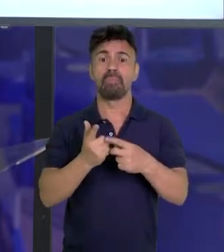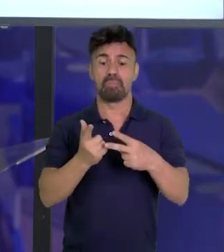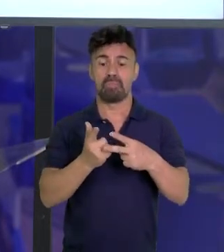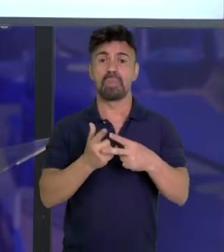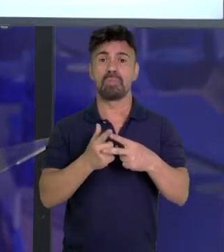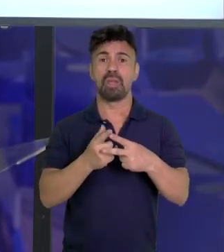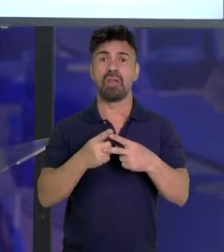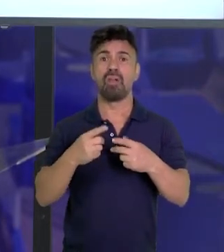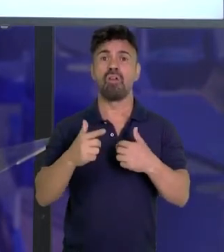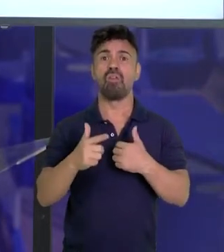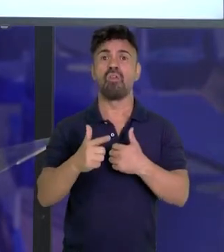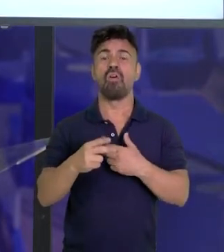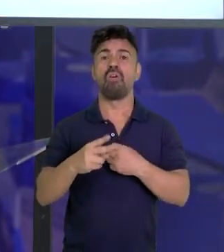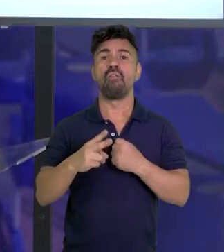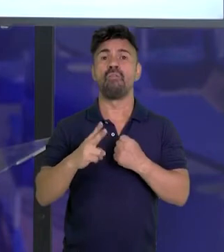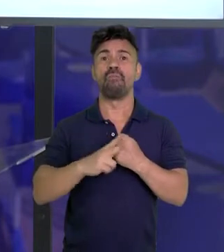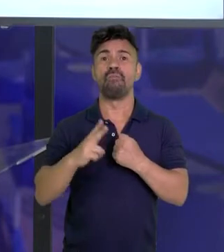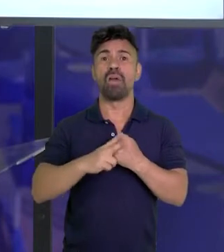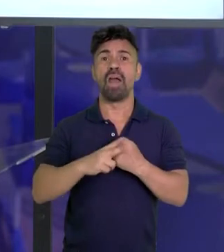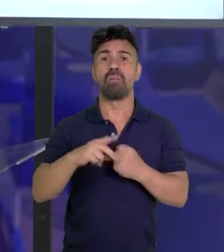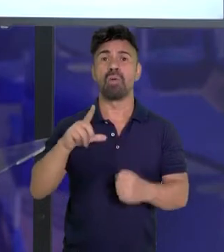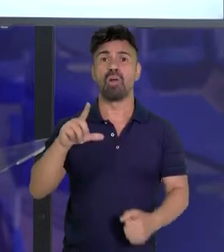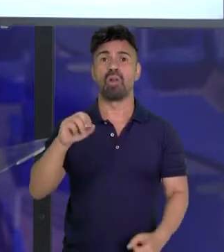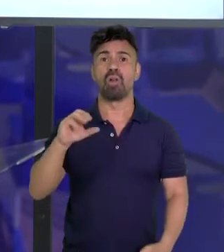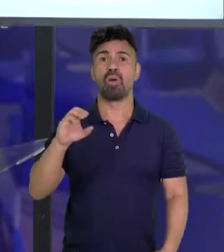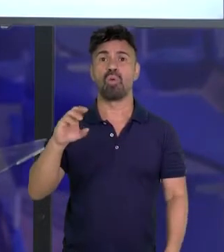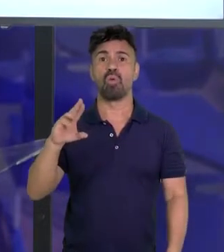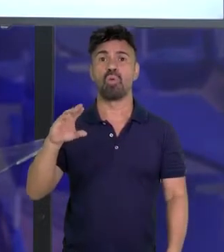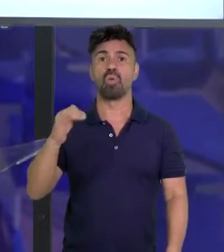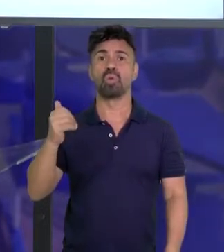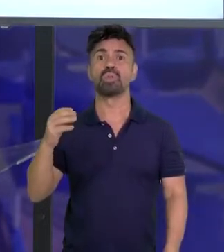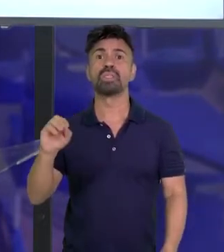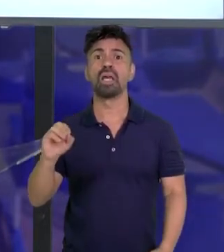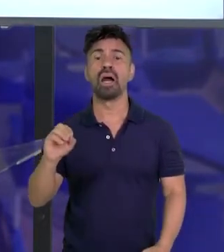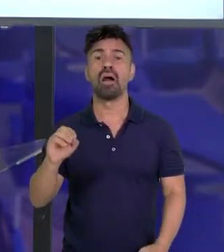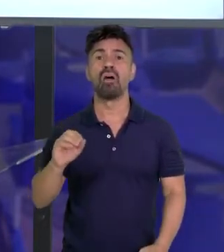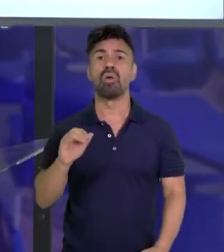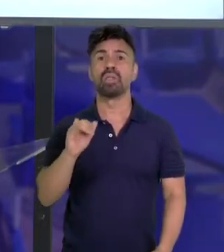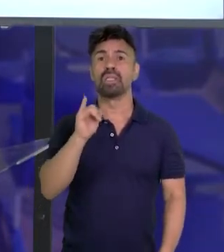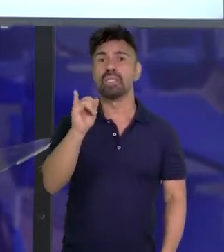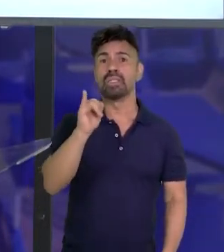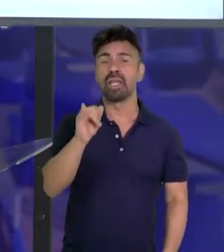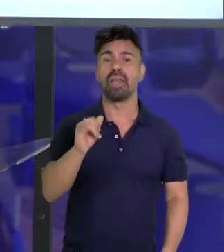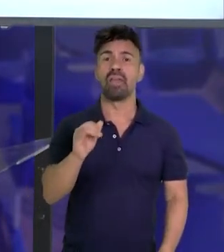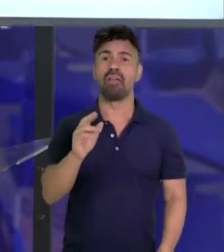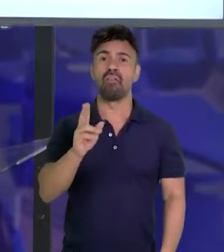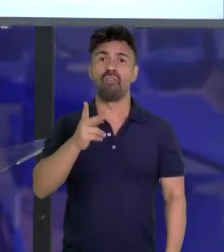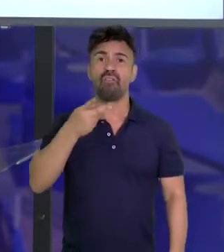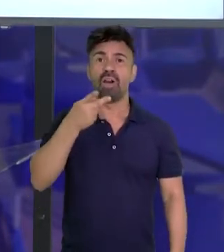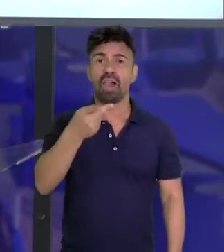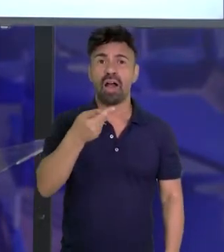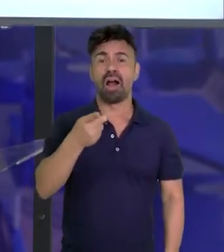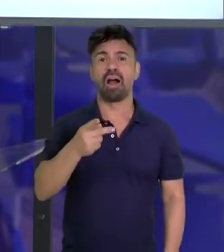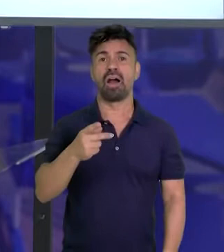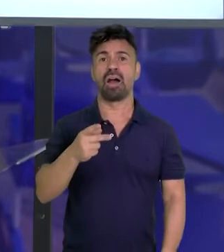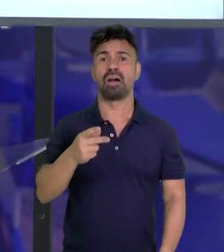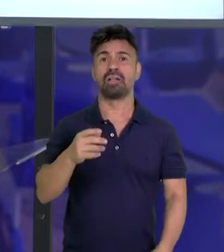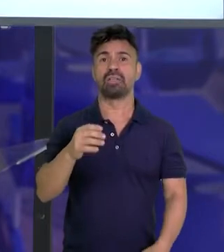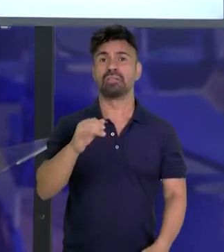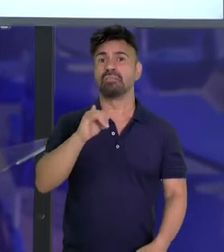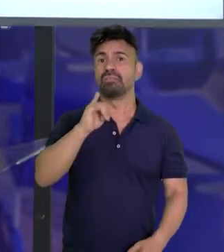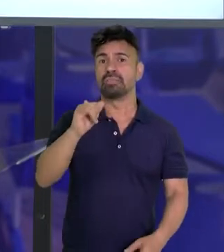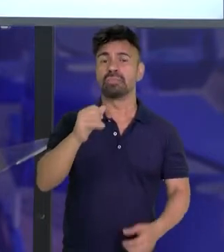de verbos de elocução. Quais são os verbos de elocução? Dizer, falar,